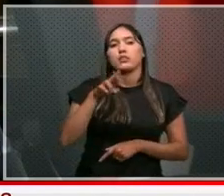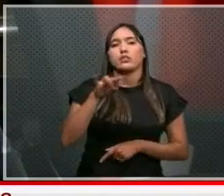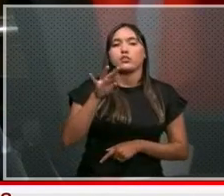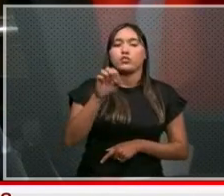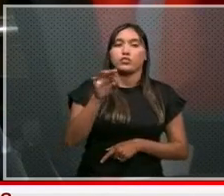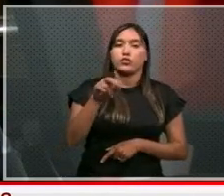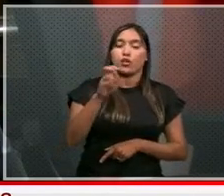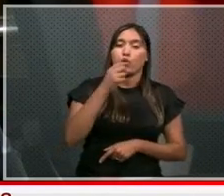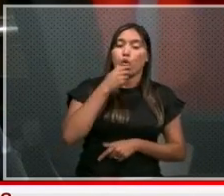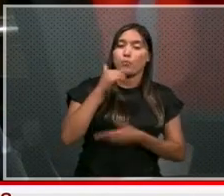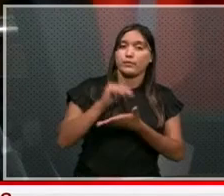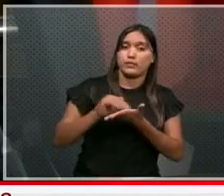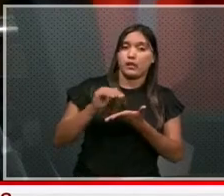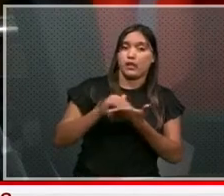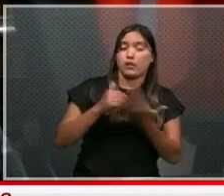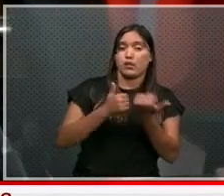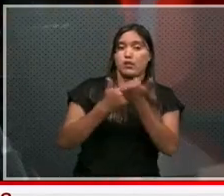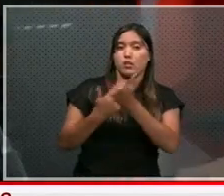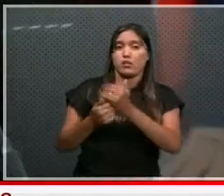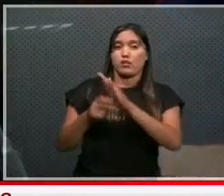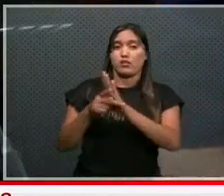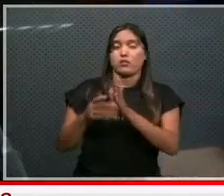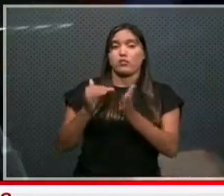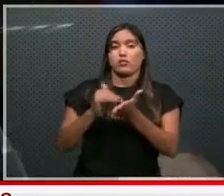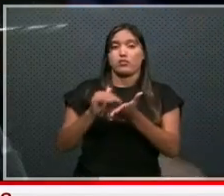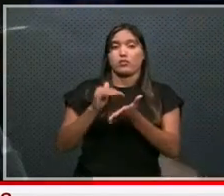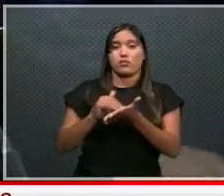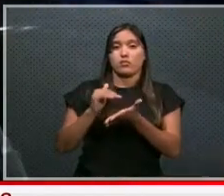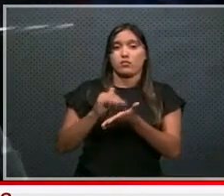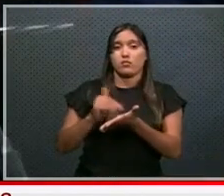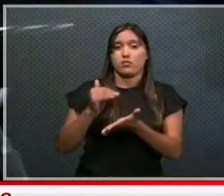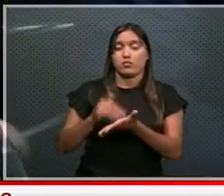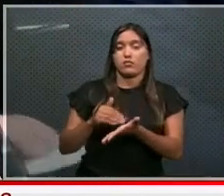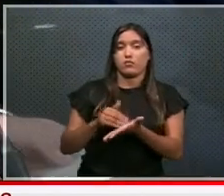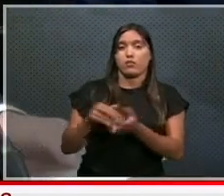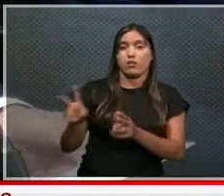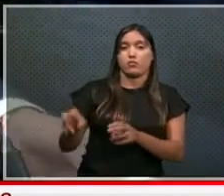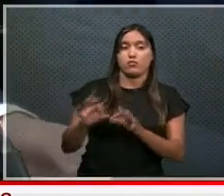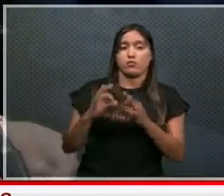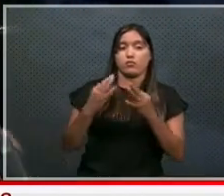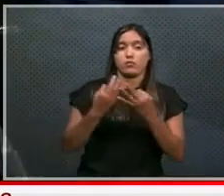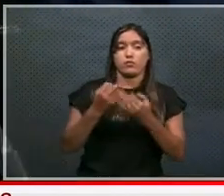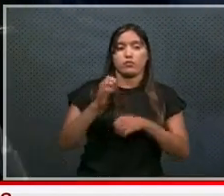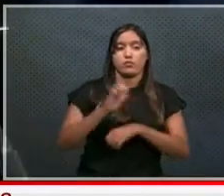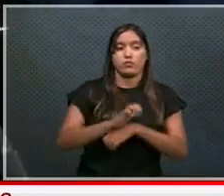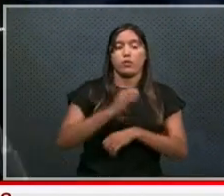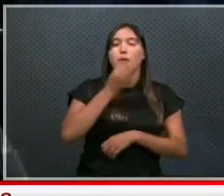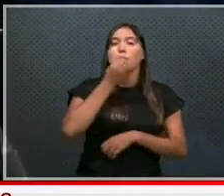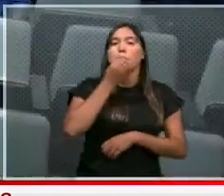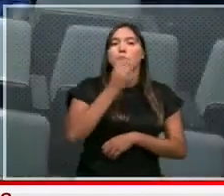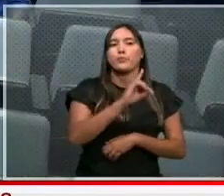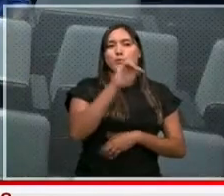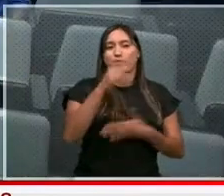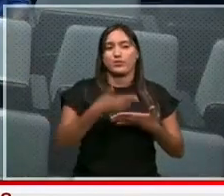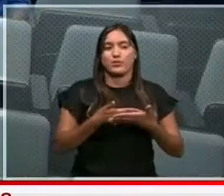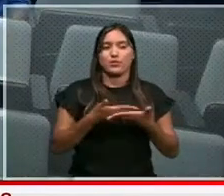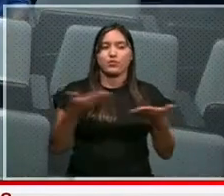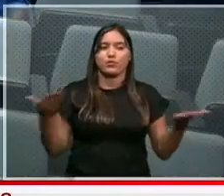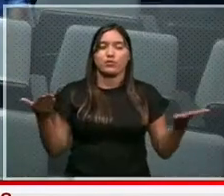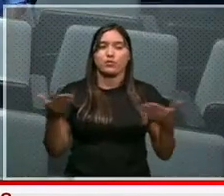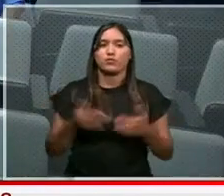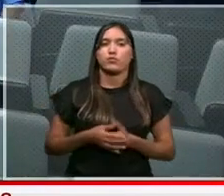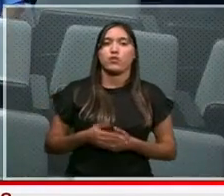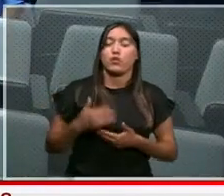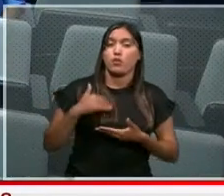que a secretária de junto da Secretaria de Cultura familiar do Estado Bom dia a todos é todas gostaria